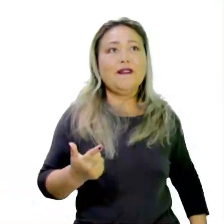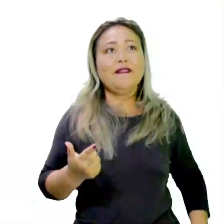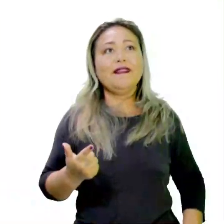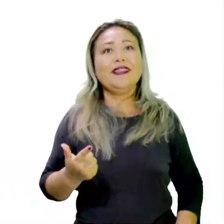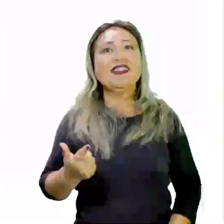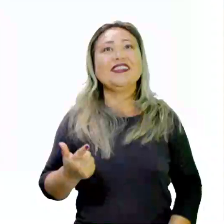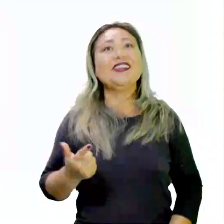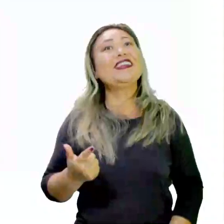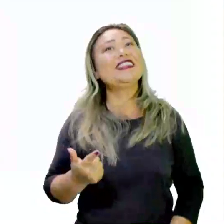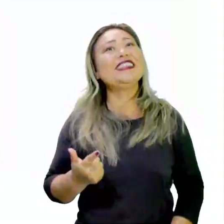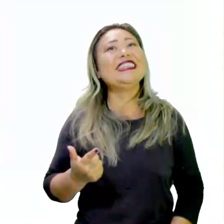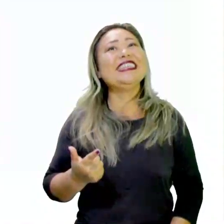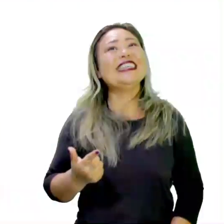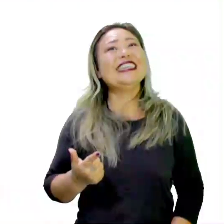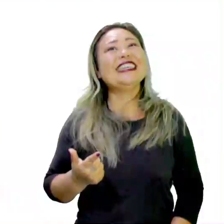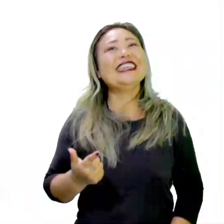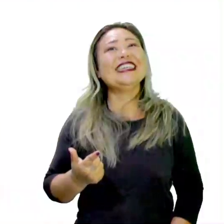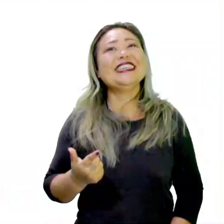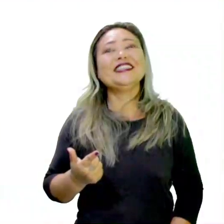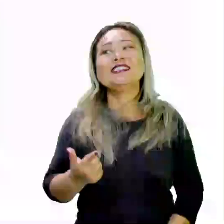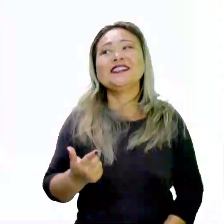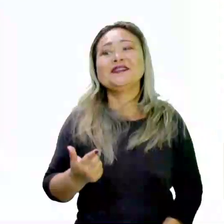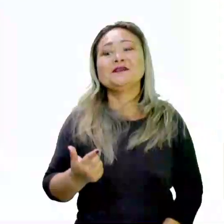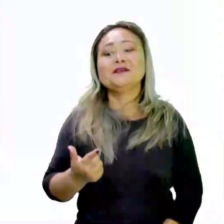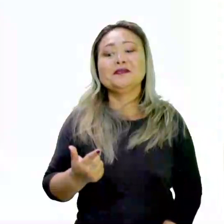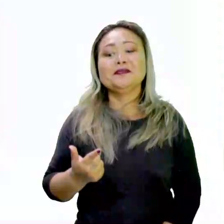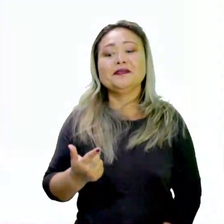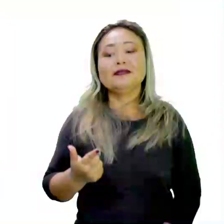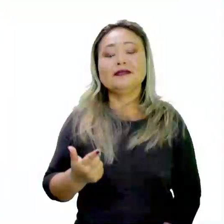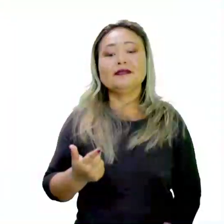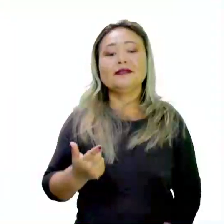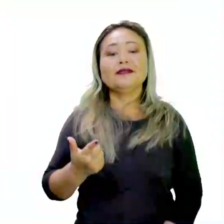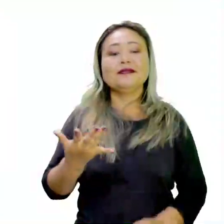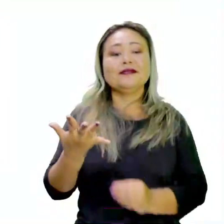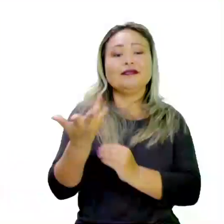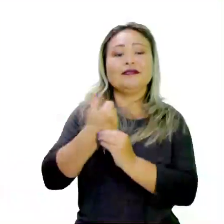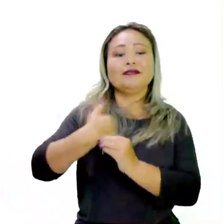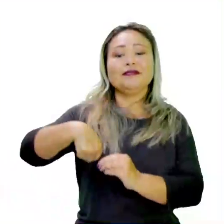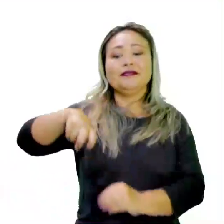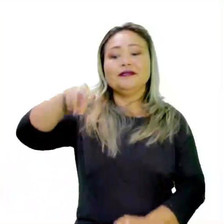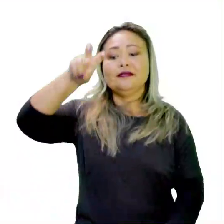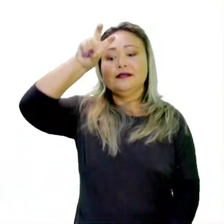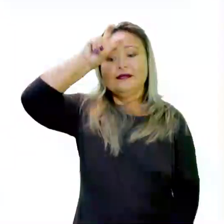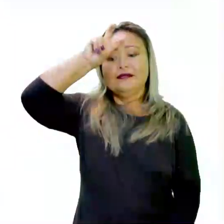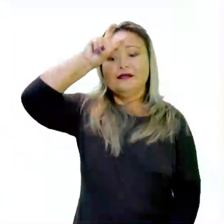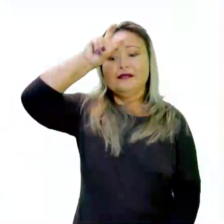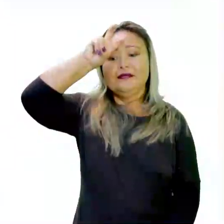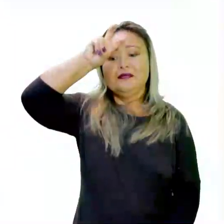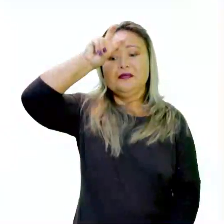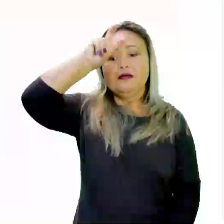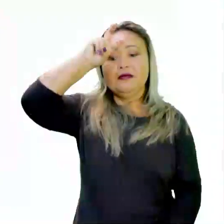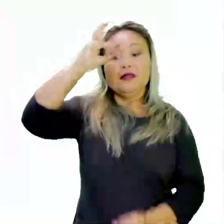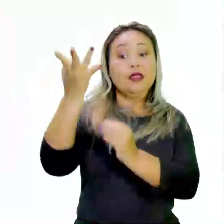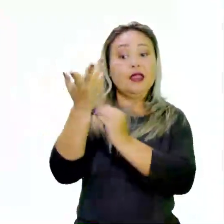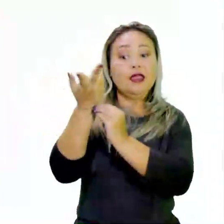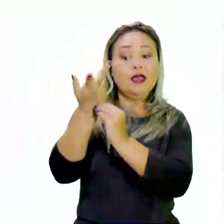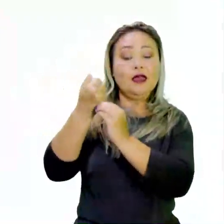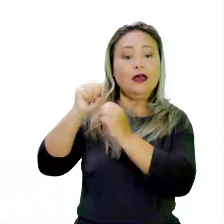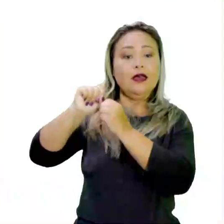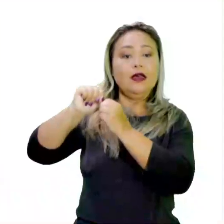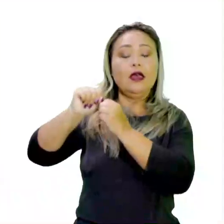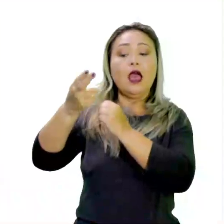O tema 2 é a arte no Egito, né? Então, a arte na